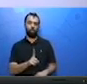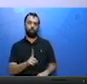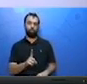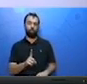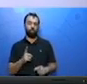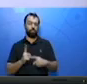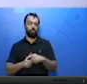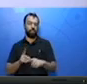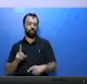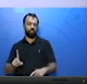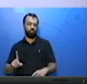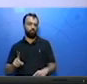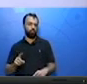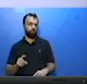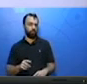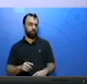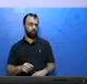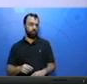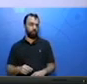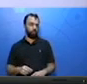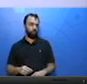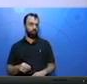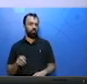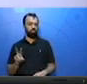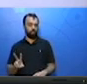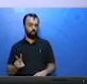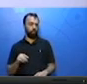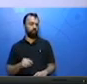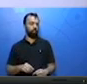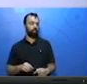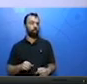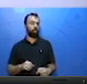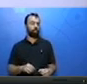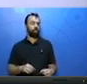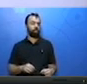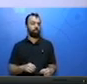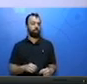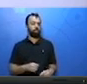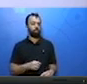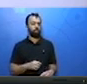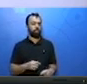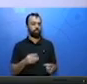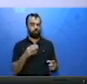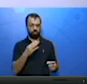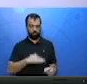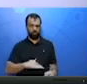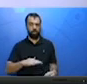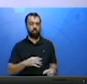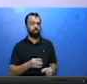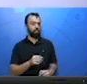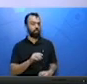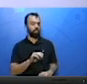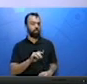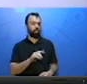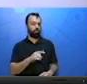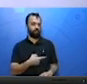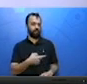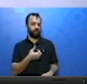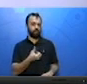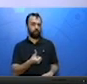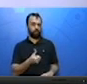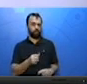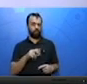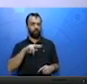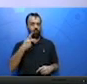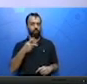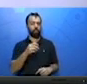Agora vamos resolver aqui. 1 mais 1, 2. Copiei esse menos 6. Menos 6 ao quadrado é 6